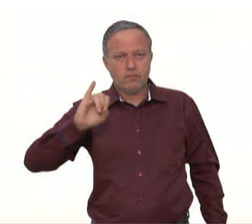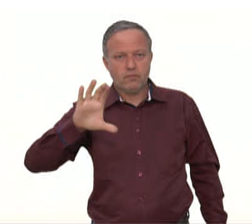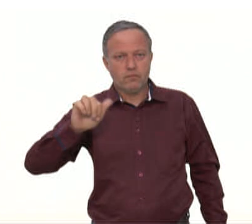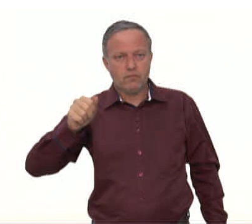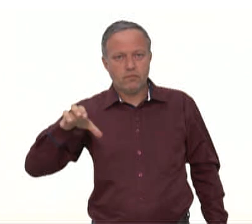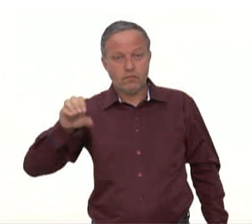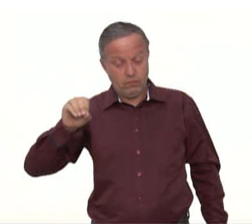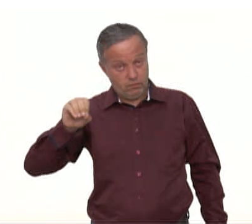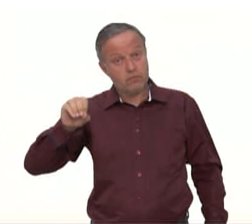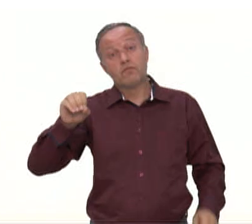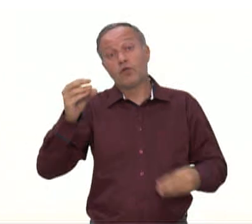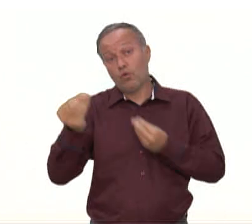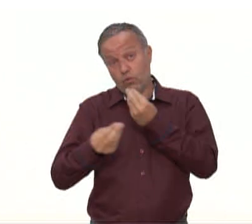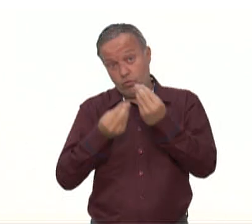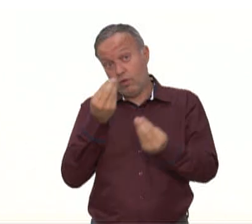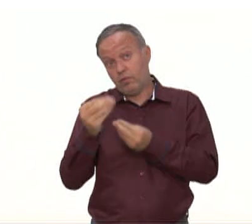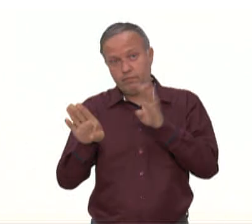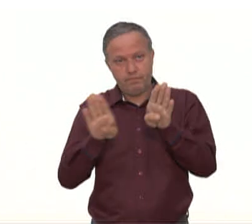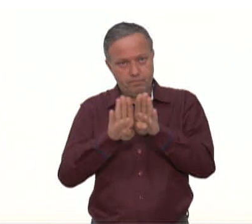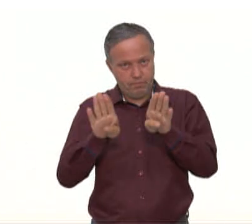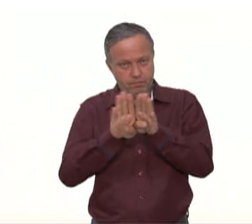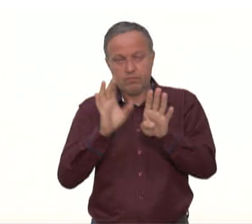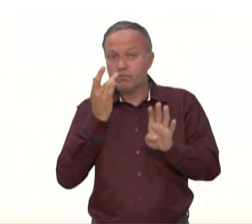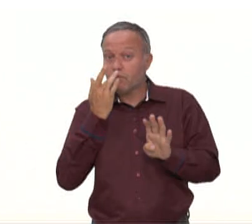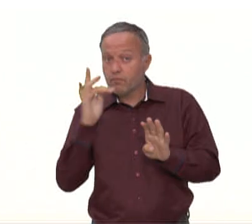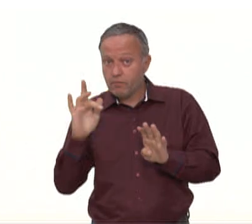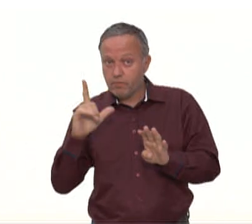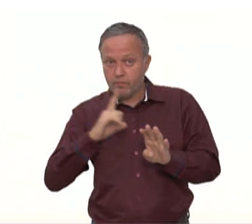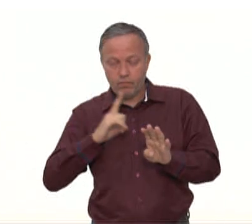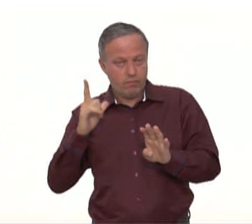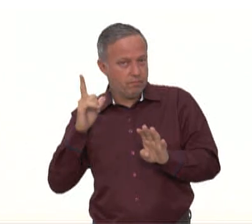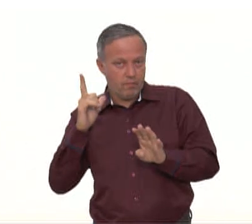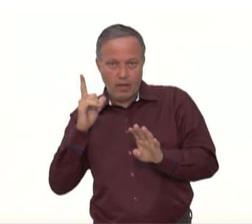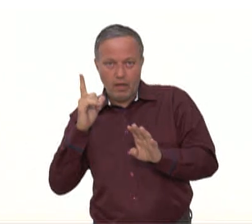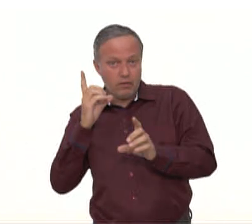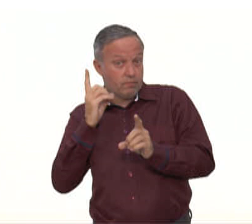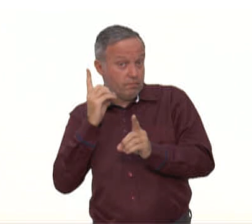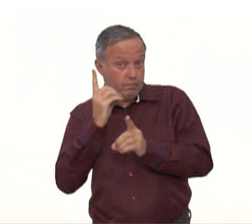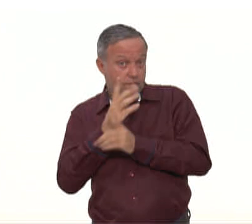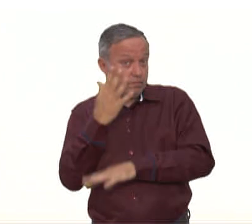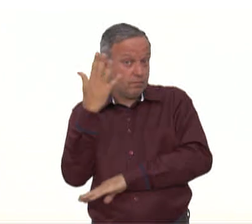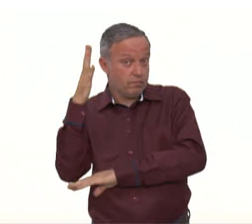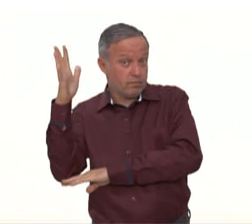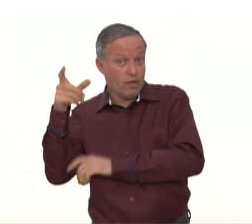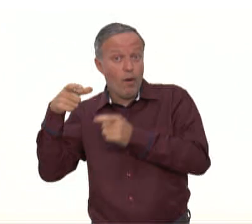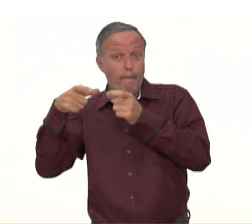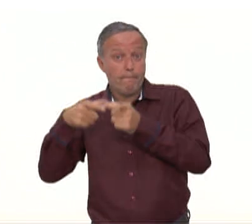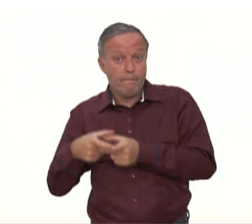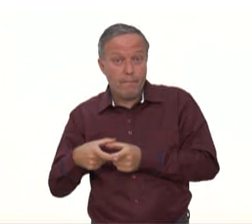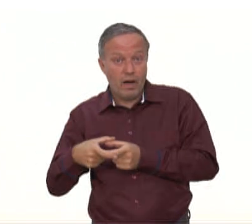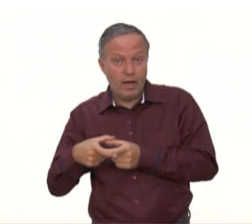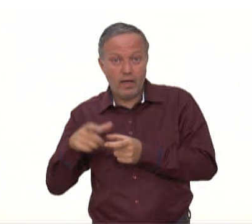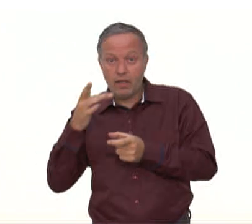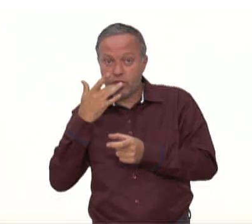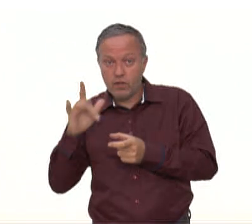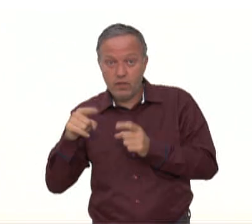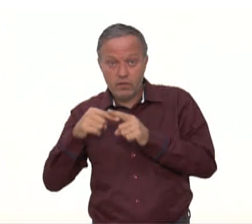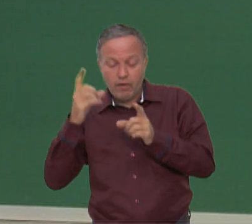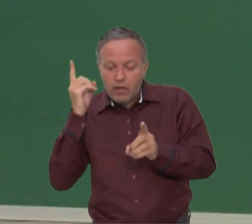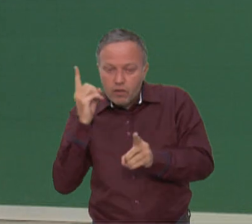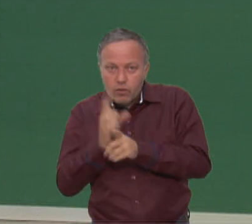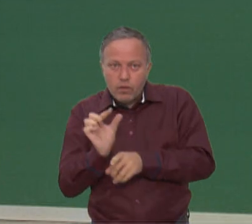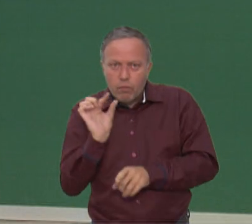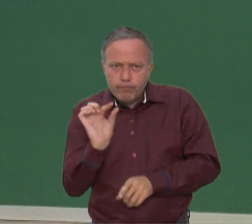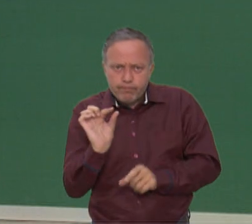ouro, que nem eu já tinha abordado para vocês, isso pode acontecer também. Você não vai encontrar na natureza uma barra de ouro, você encontra como pepita. Aí você derrete ele